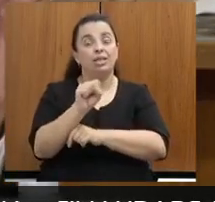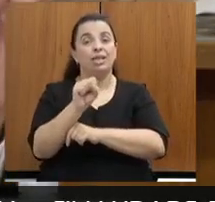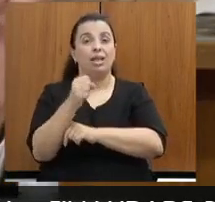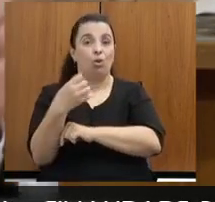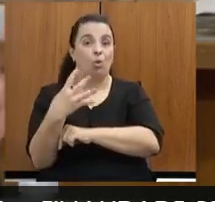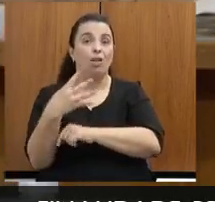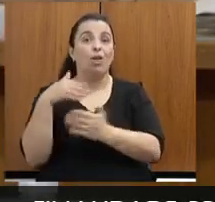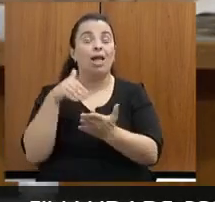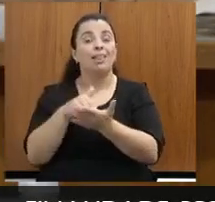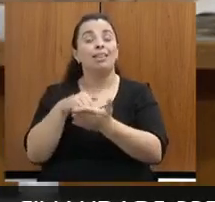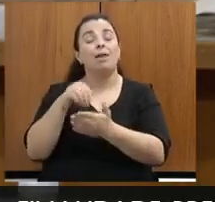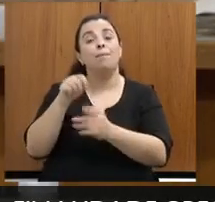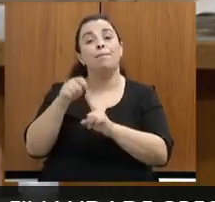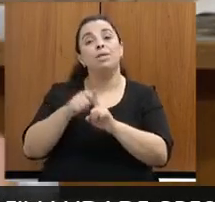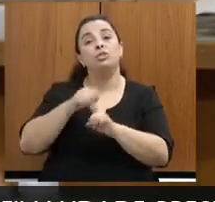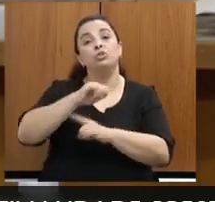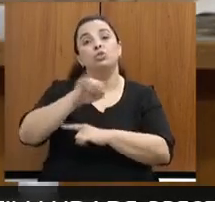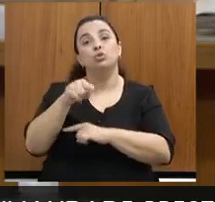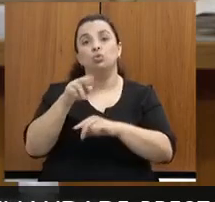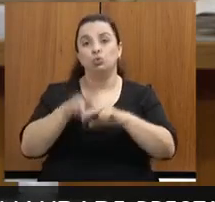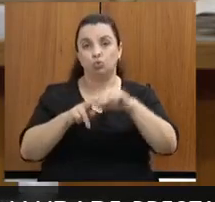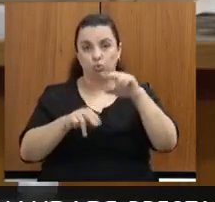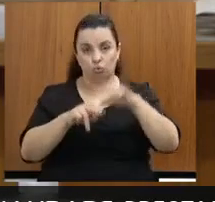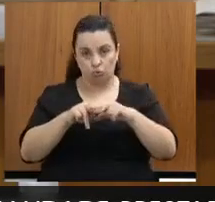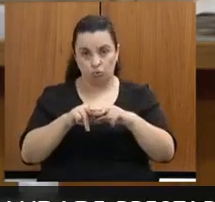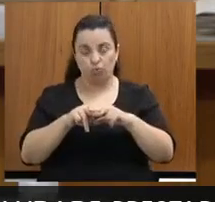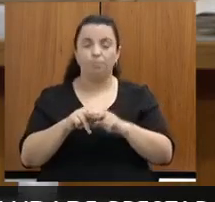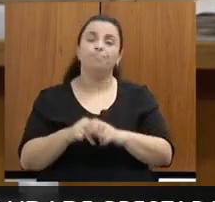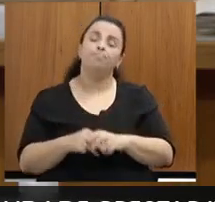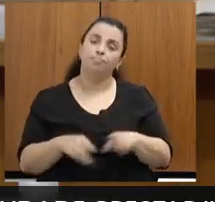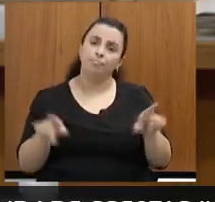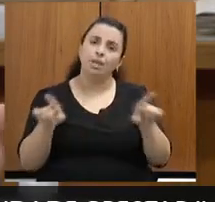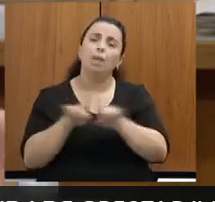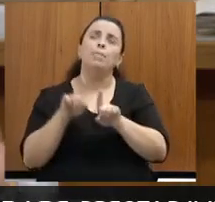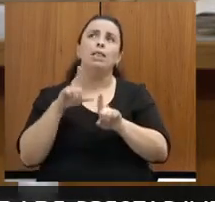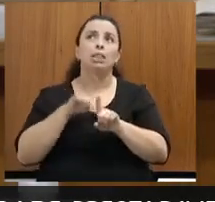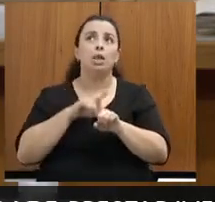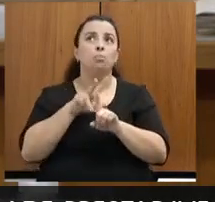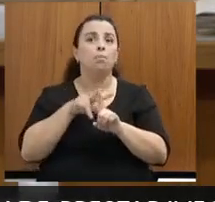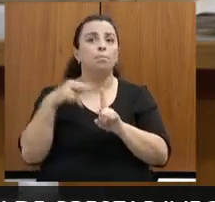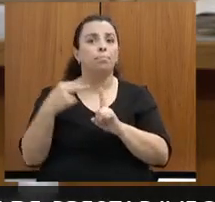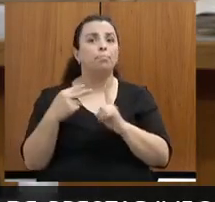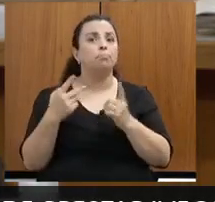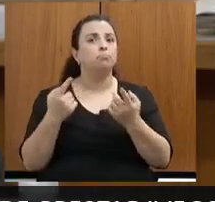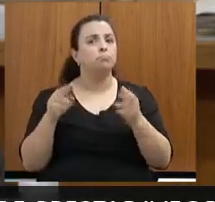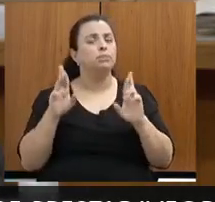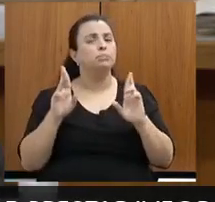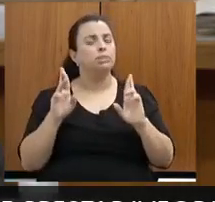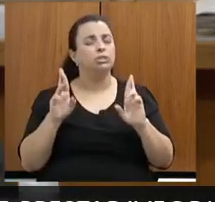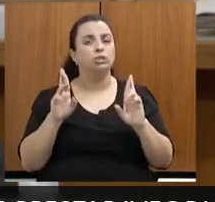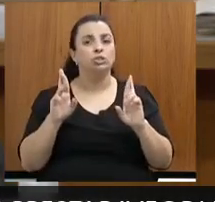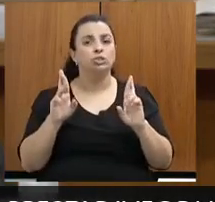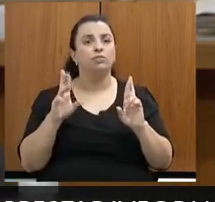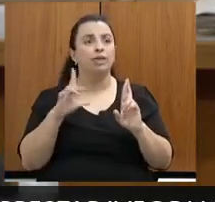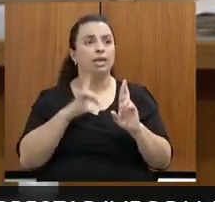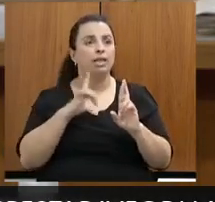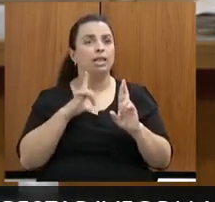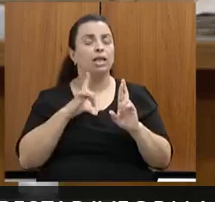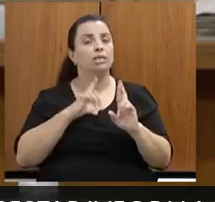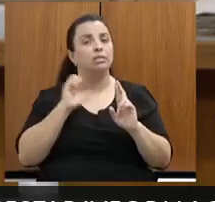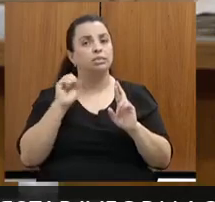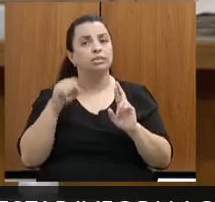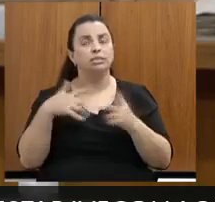junho e também nós temos uma perspectiva de haver assim a gente tinha uma